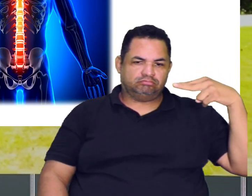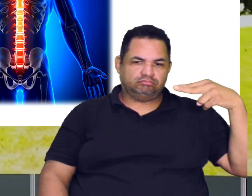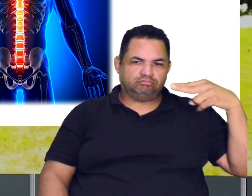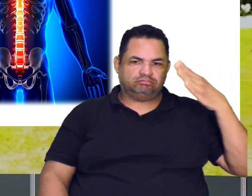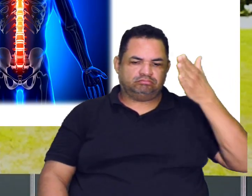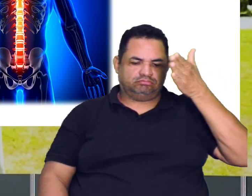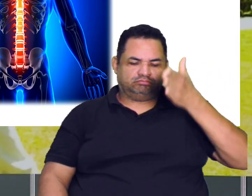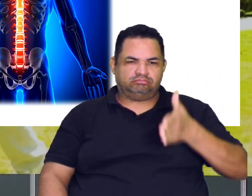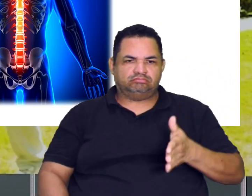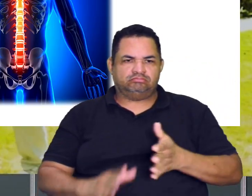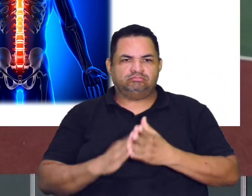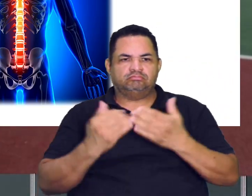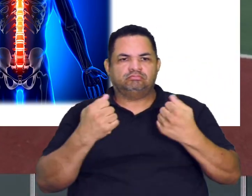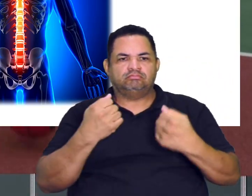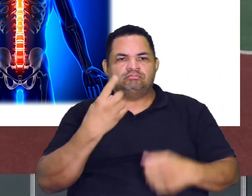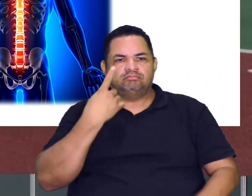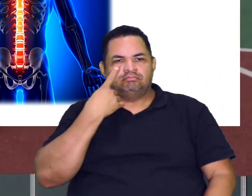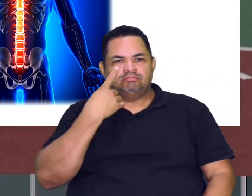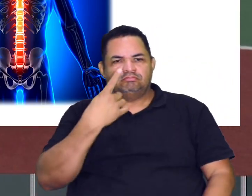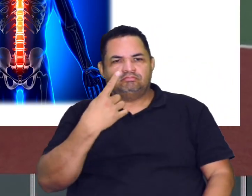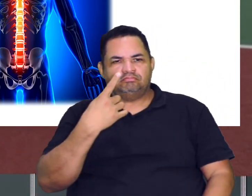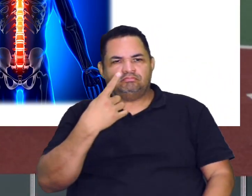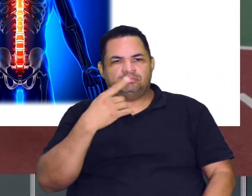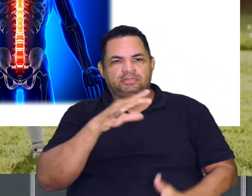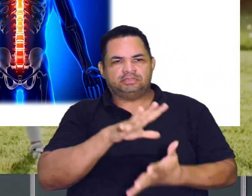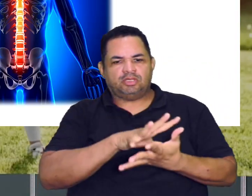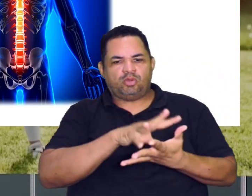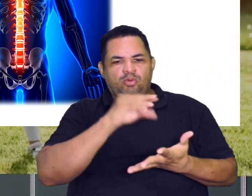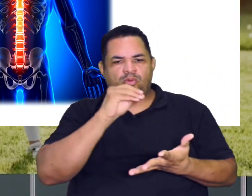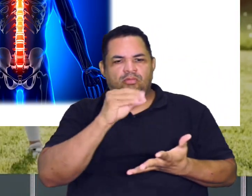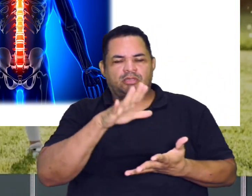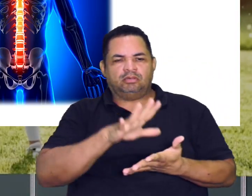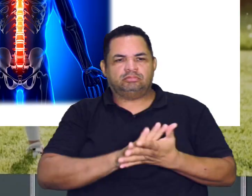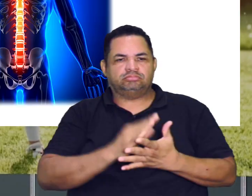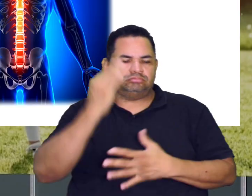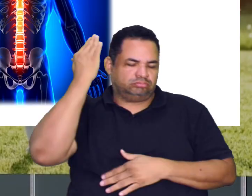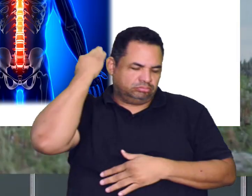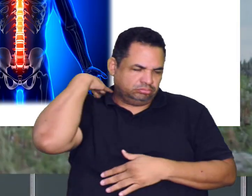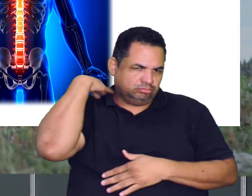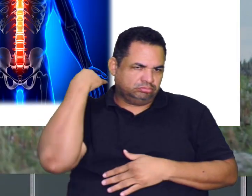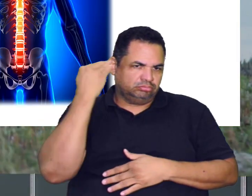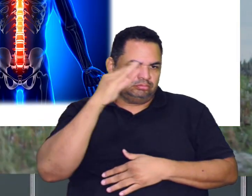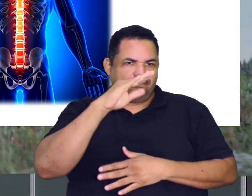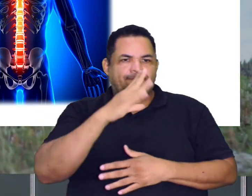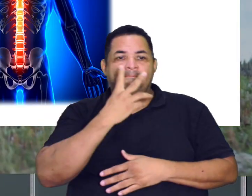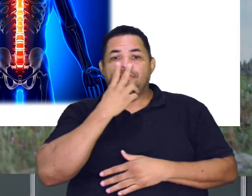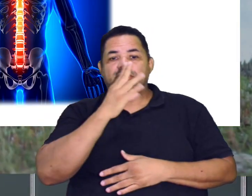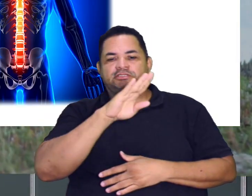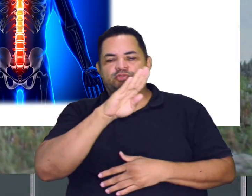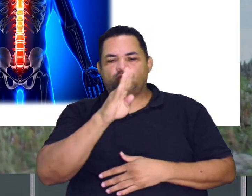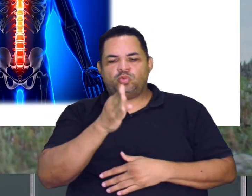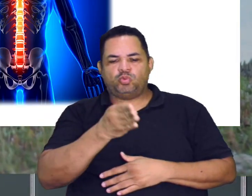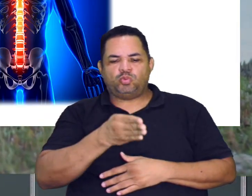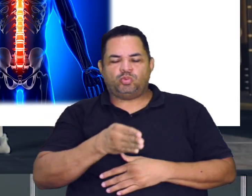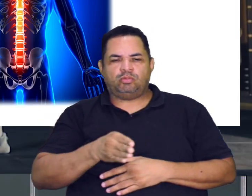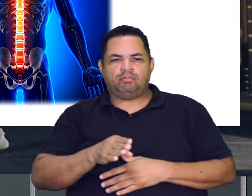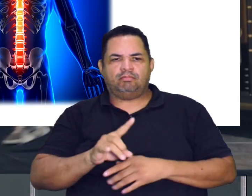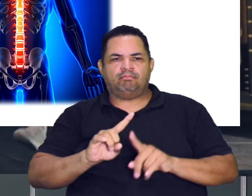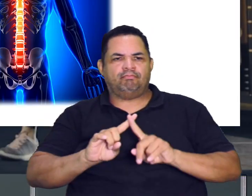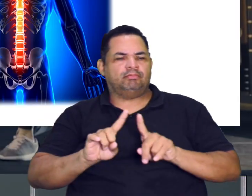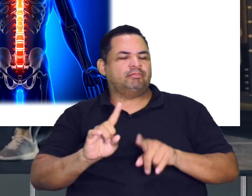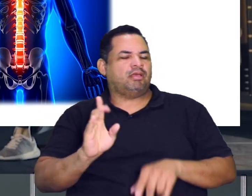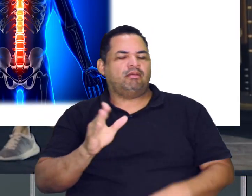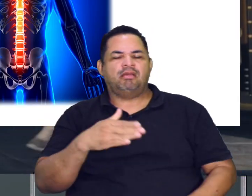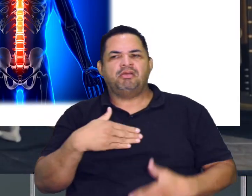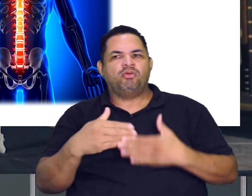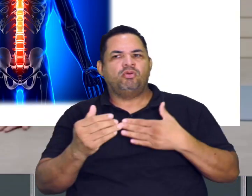olhar você de perfil, se eu pudesse fazer um escaneamento aí dessa tua coluna, ela sim vai formar um S. Mas não é um